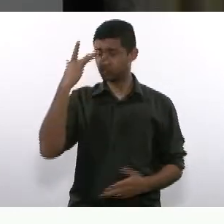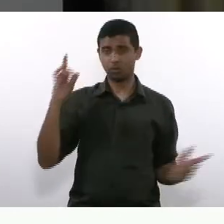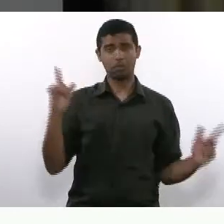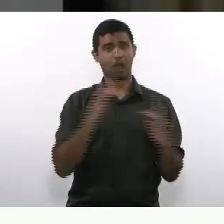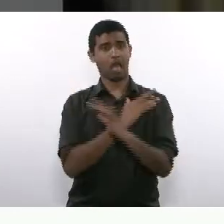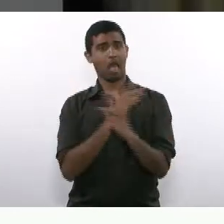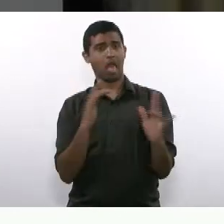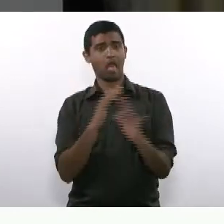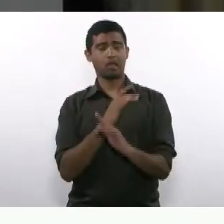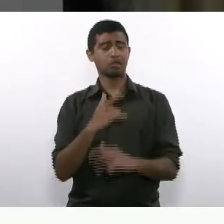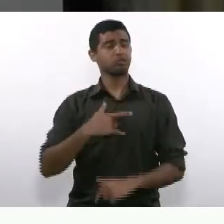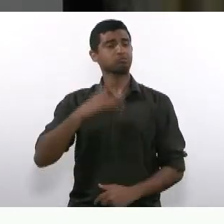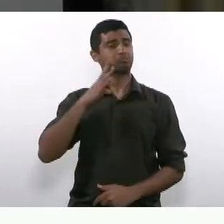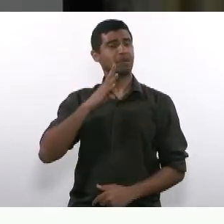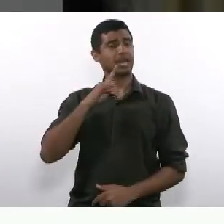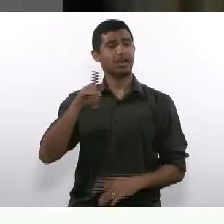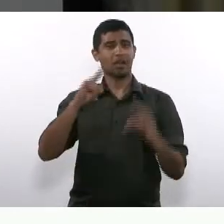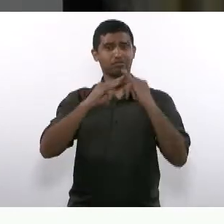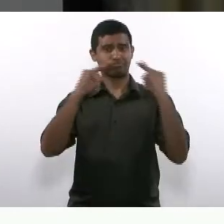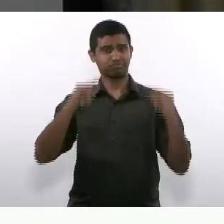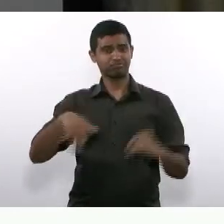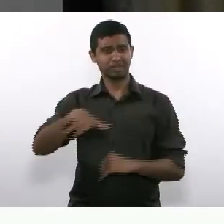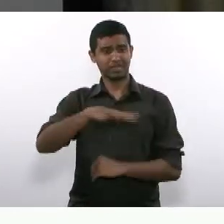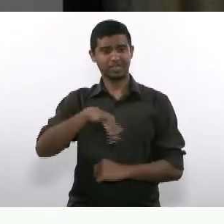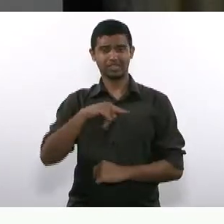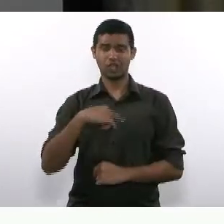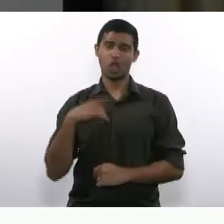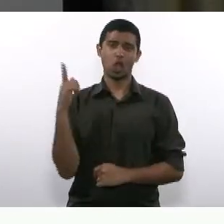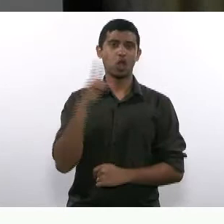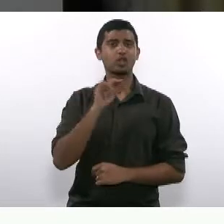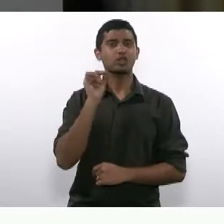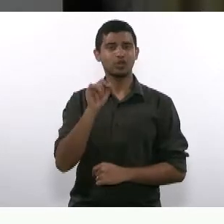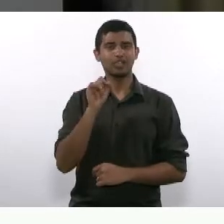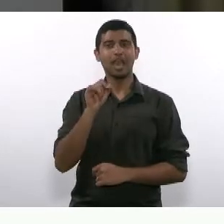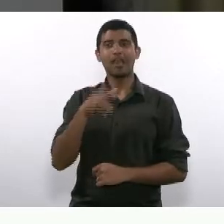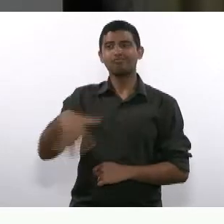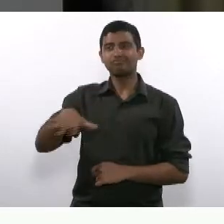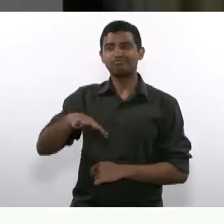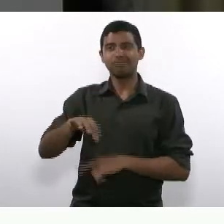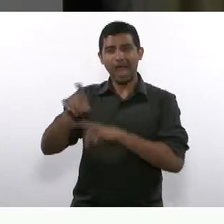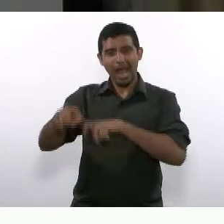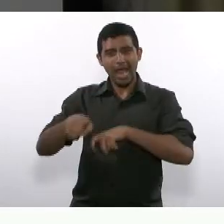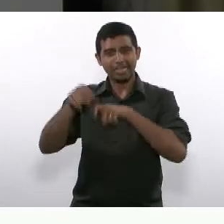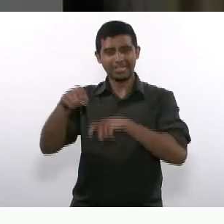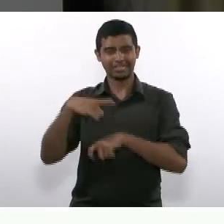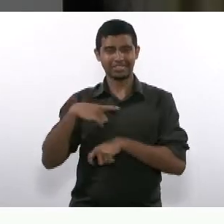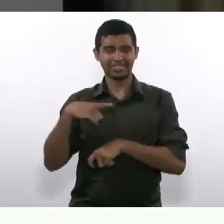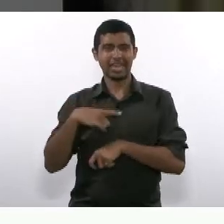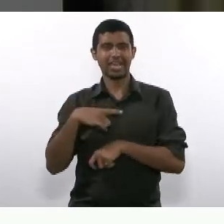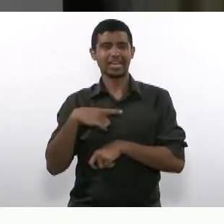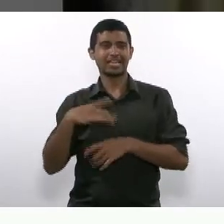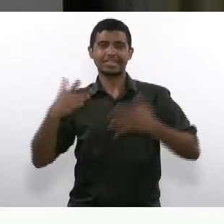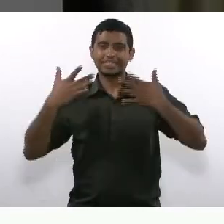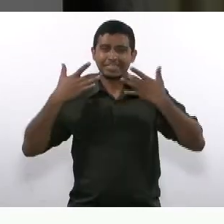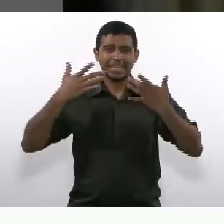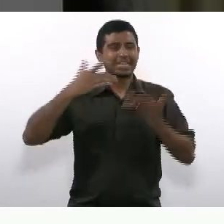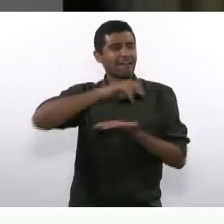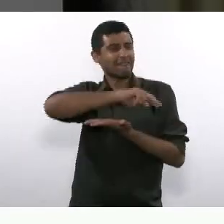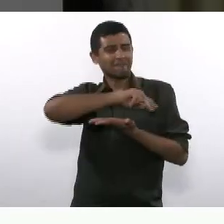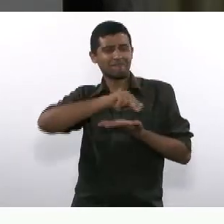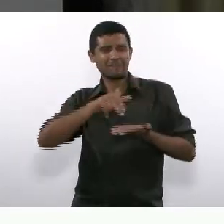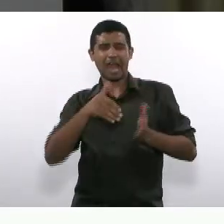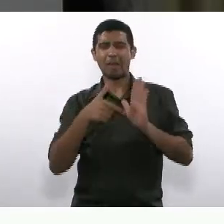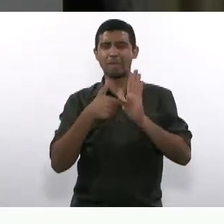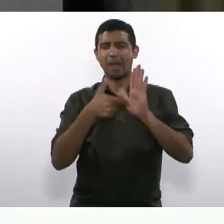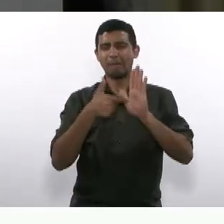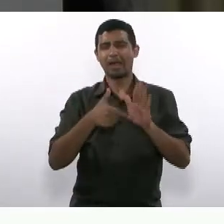bacana desse salão é que a gente conseguiu trazer do interior todas as atrações culturais que os municípios têm. Então, a gente